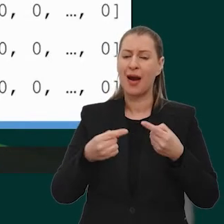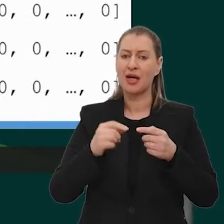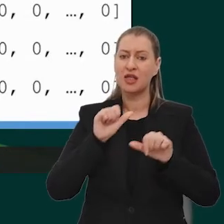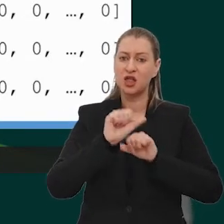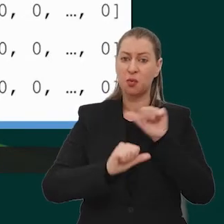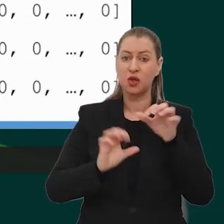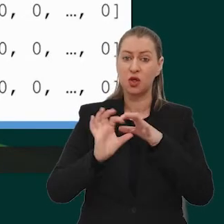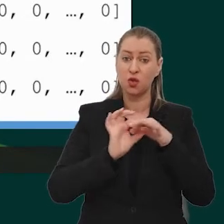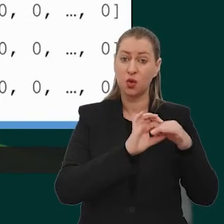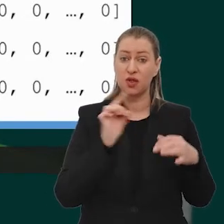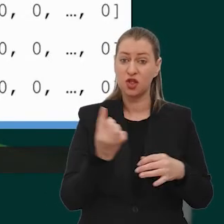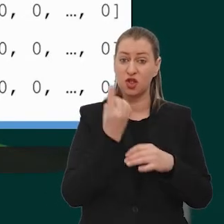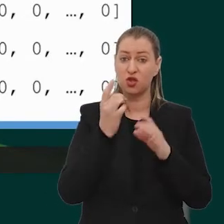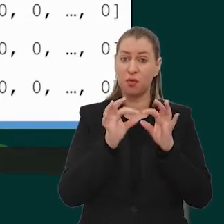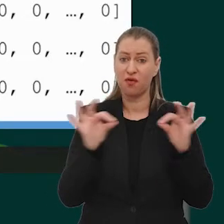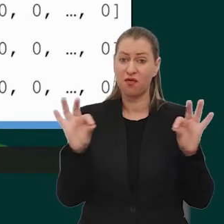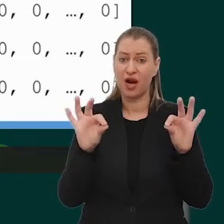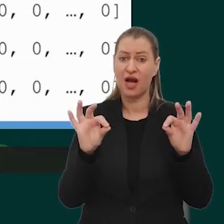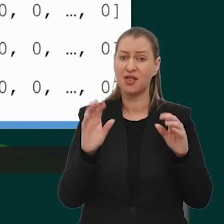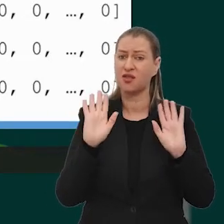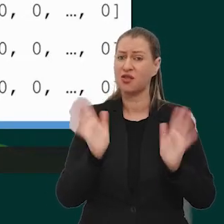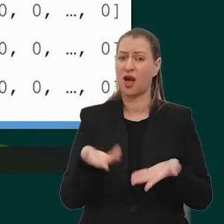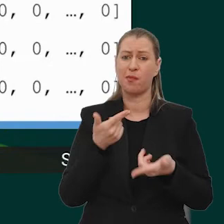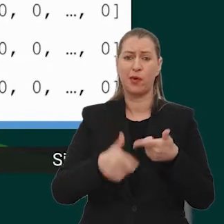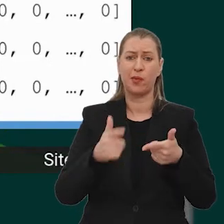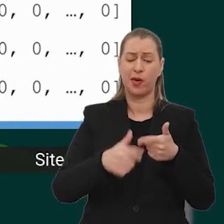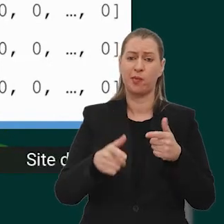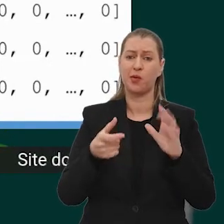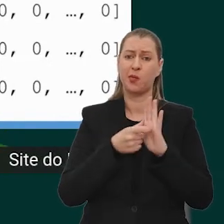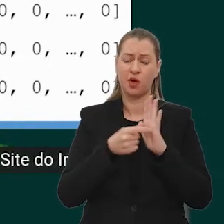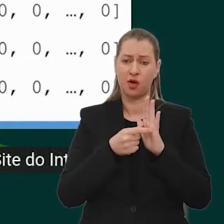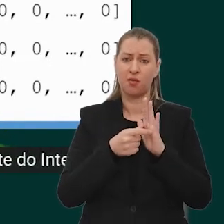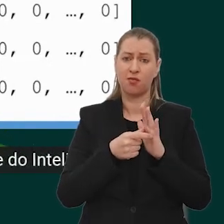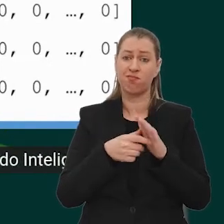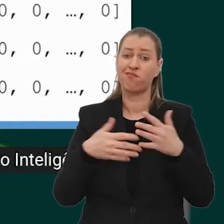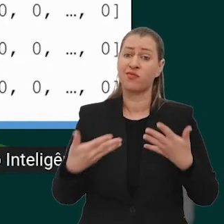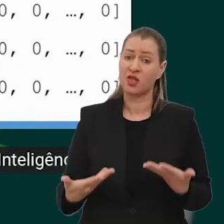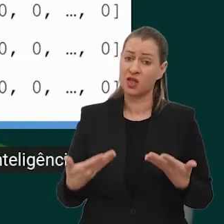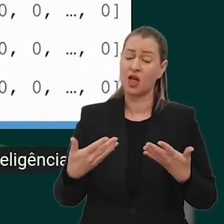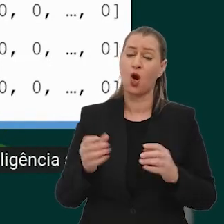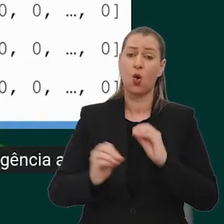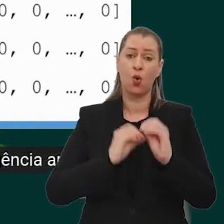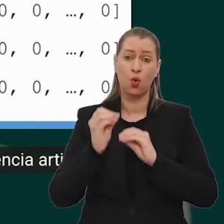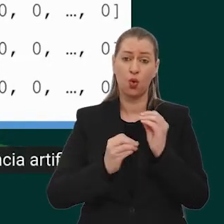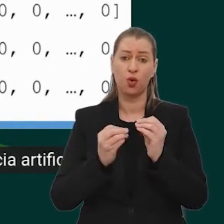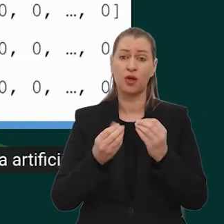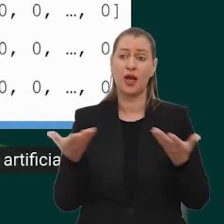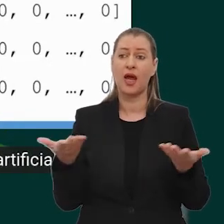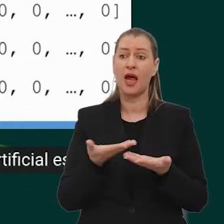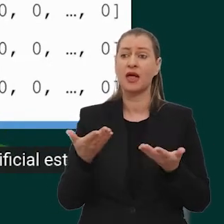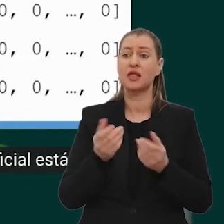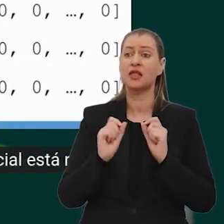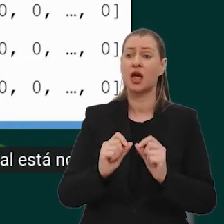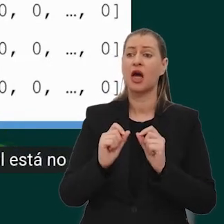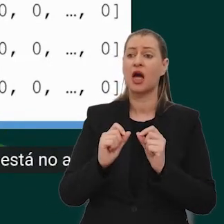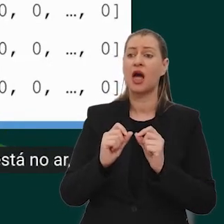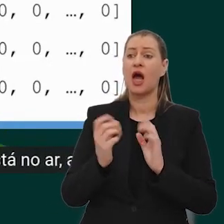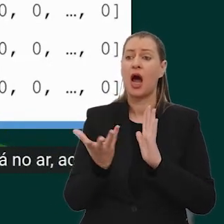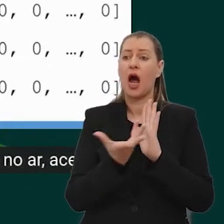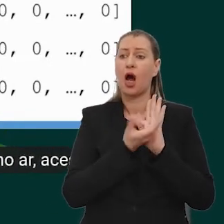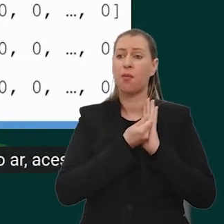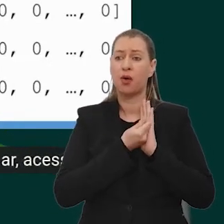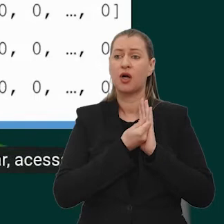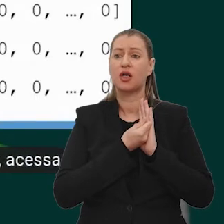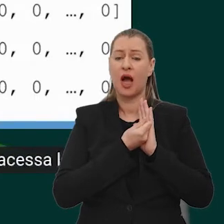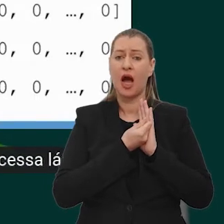frase já destrói o padrão. E a abordagem clássica de machine learning, ela tira esse mapeamento